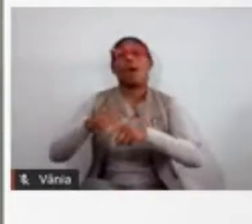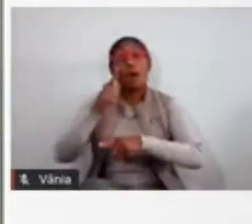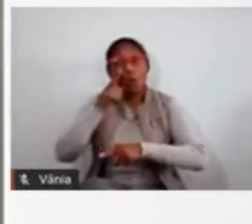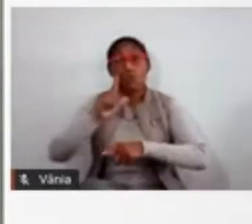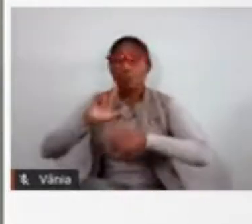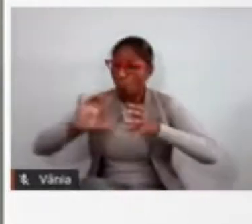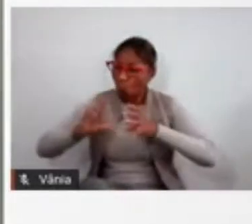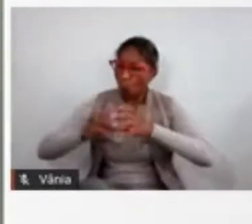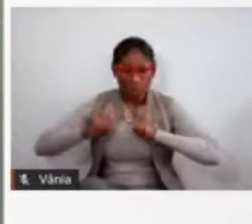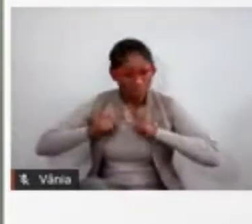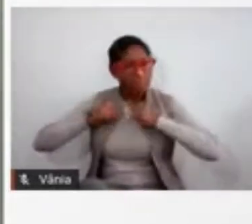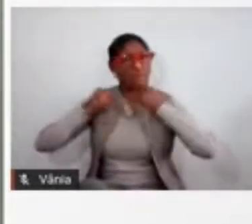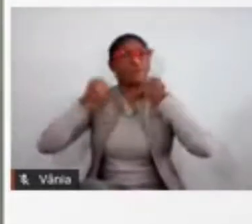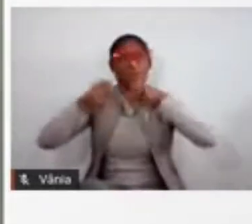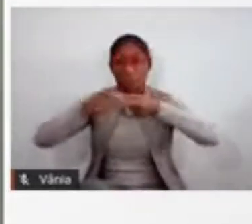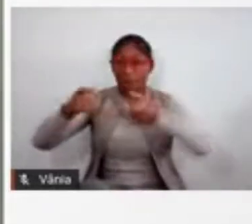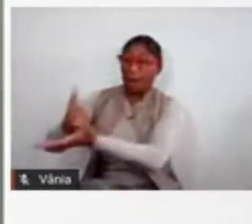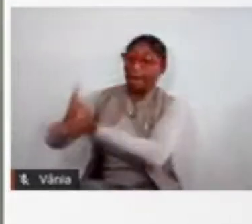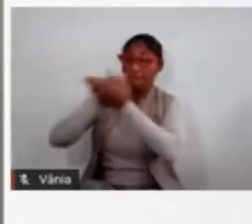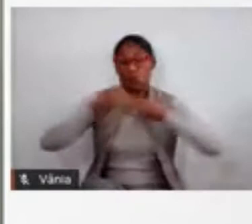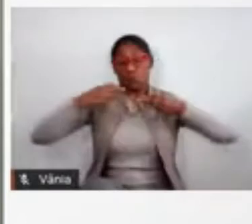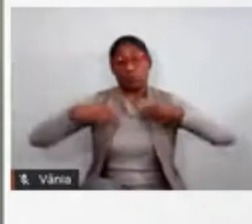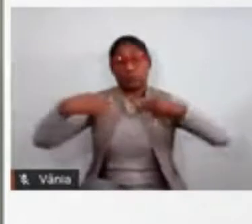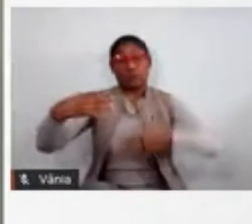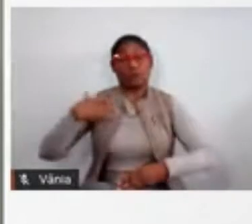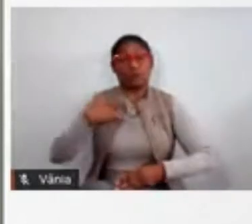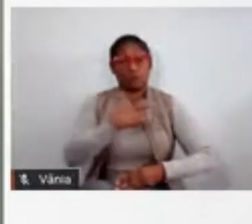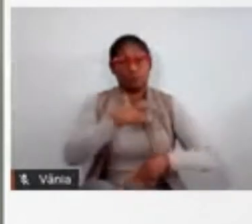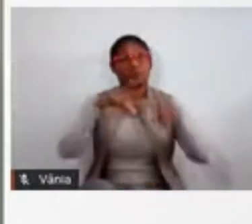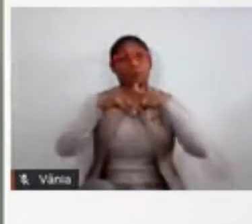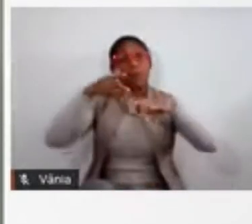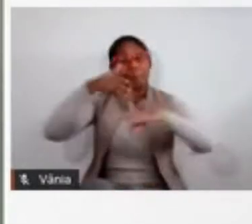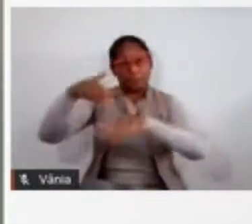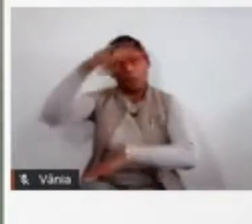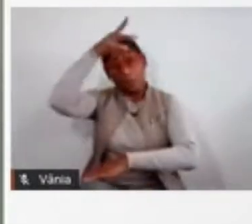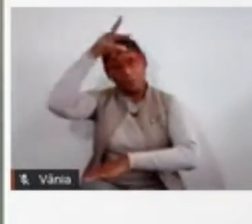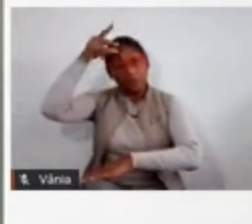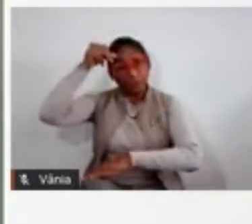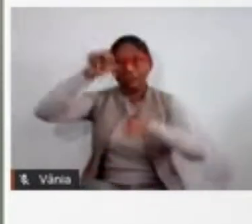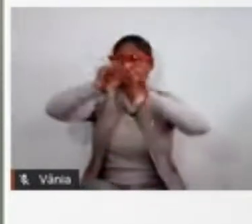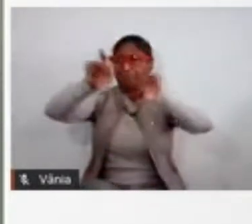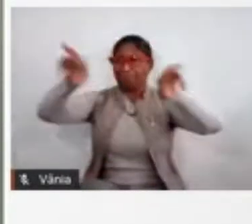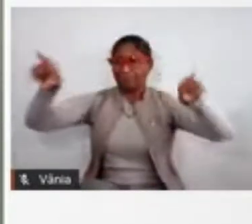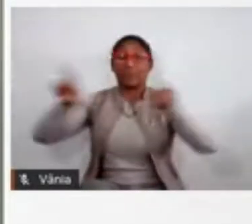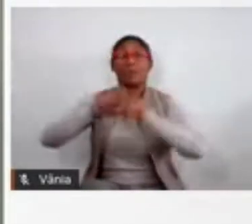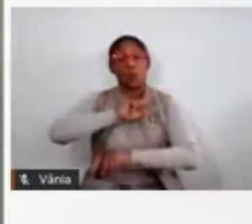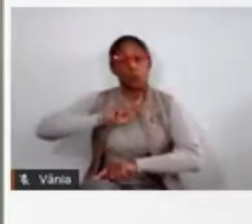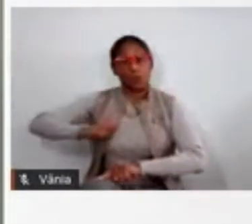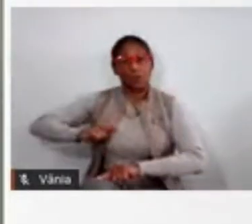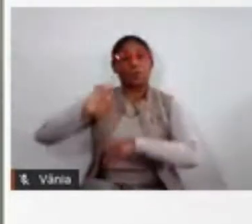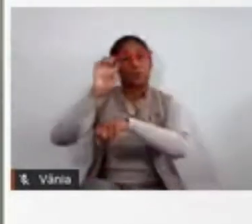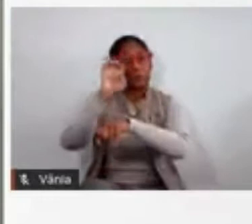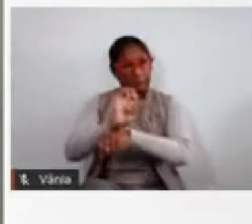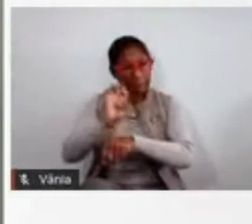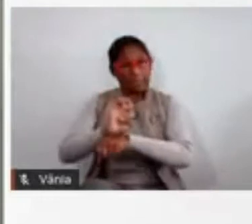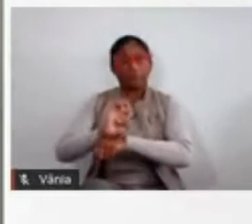coletivo, também com apoio do Ministério da Saúde, com a participação das prefeituras e com a ação do governo do estado, para